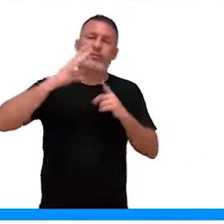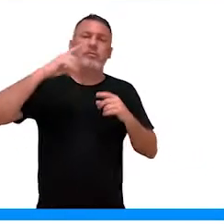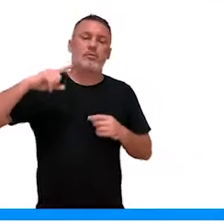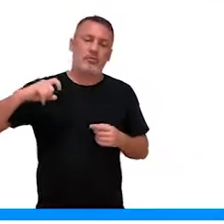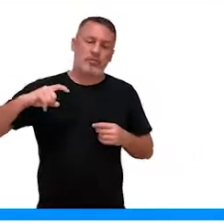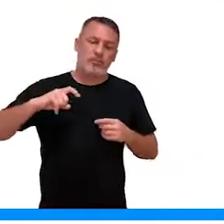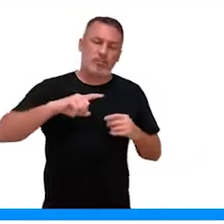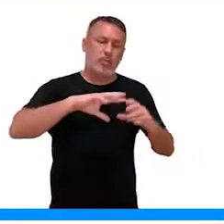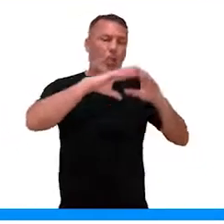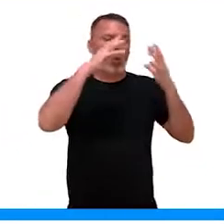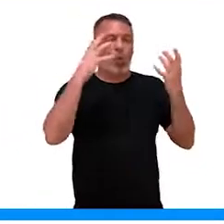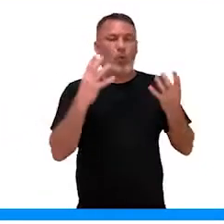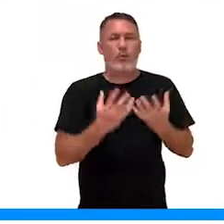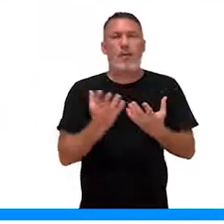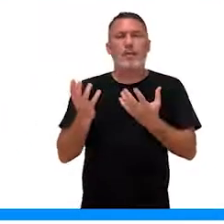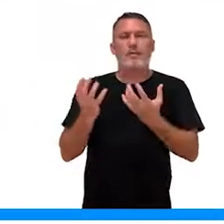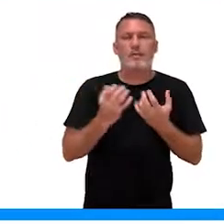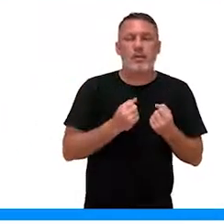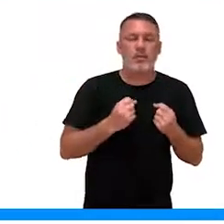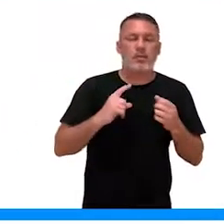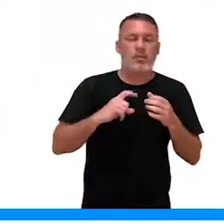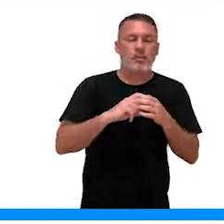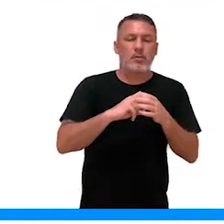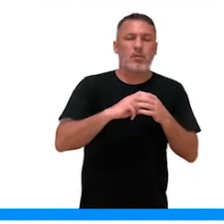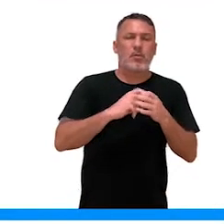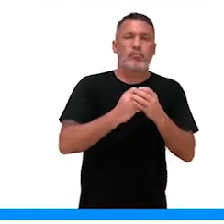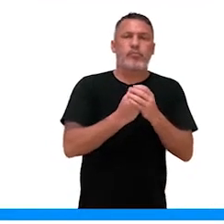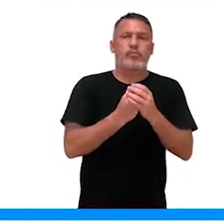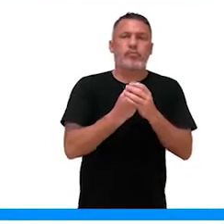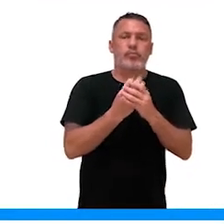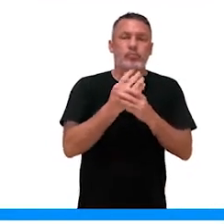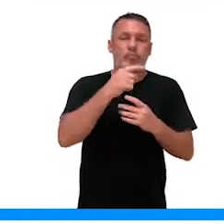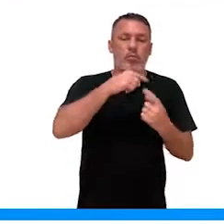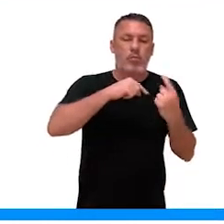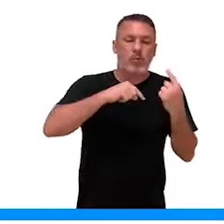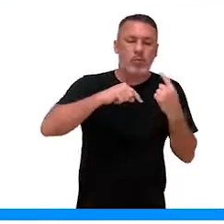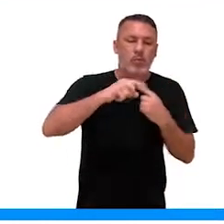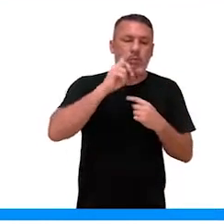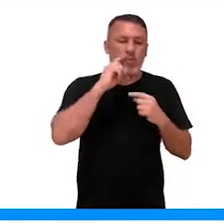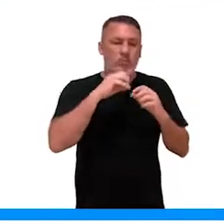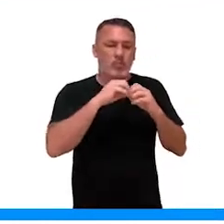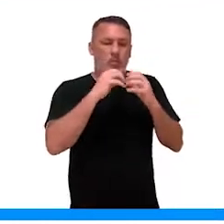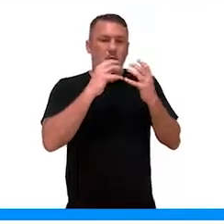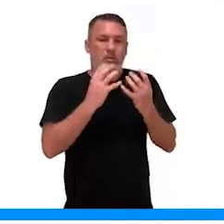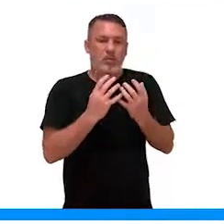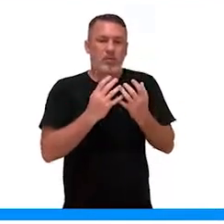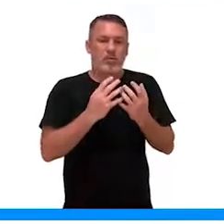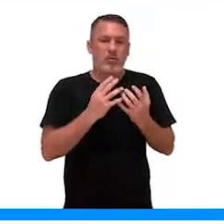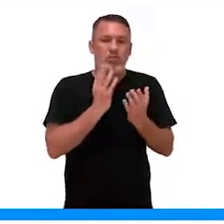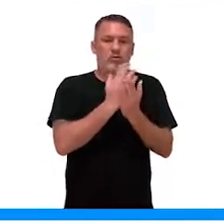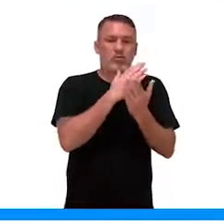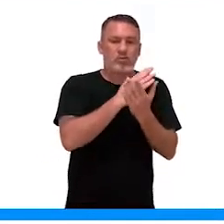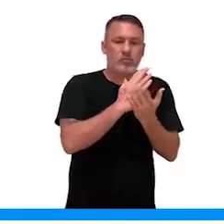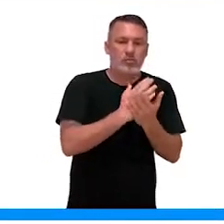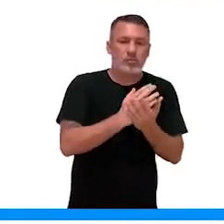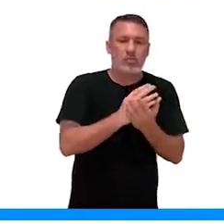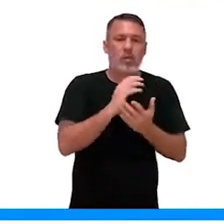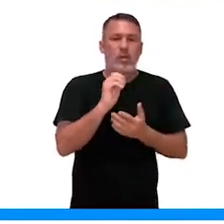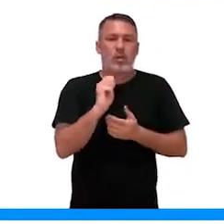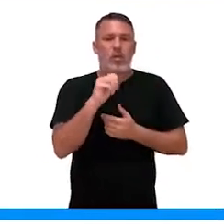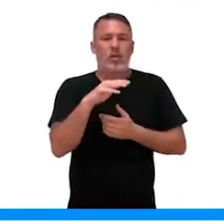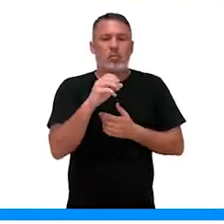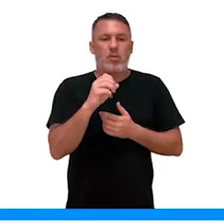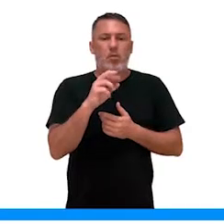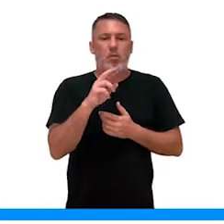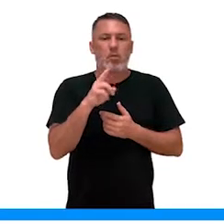ovócito secundário pela mulher, acontece a fecundação na tuba uterina, o zigoto se divide, forma a